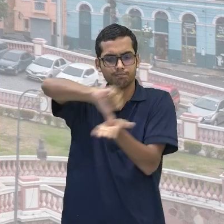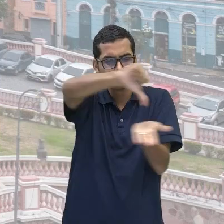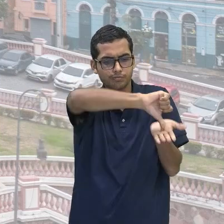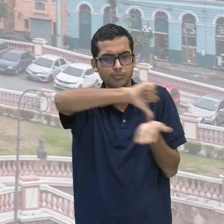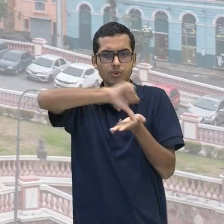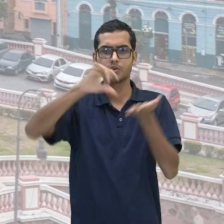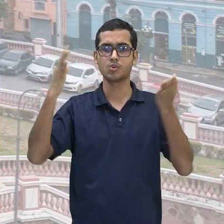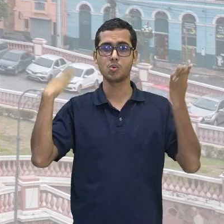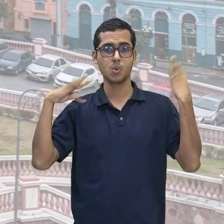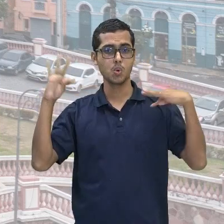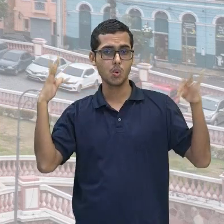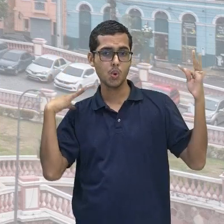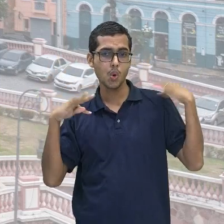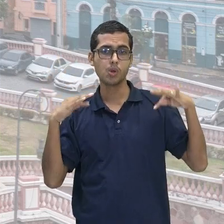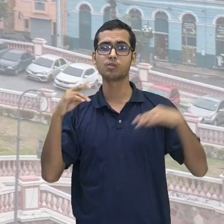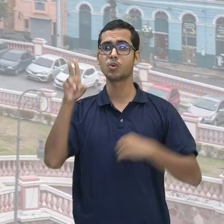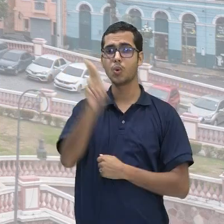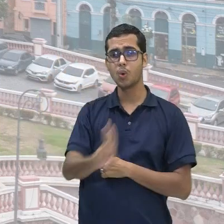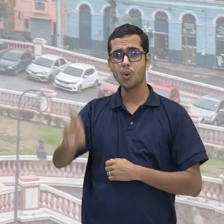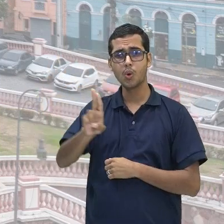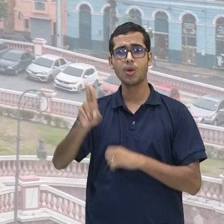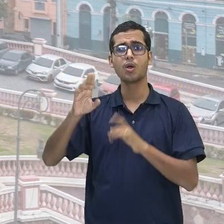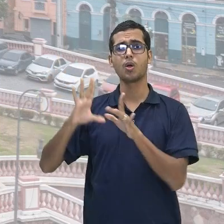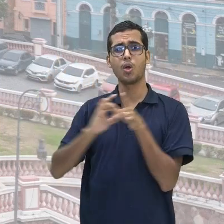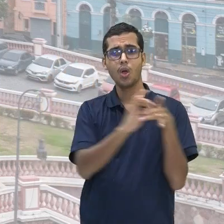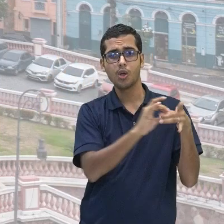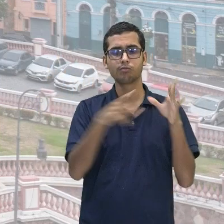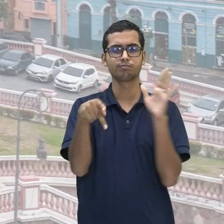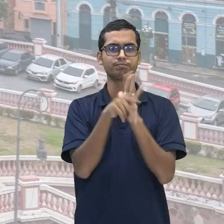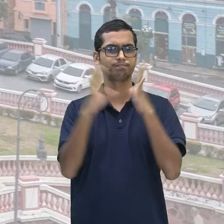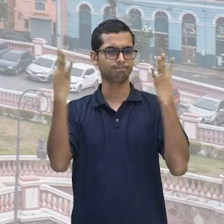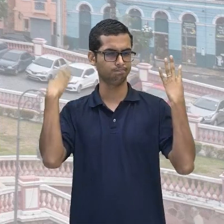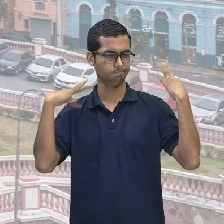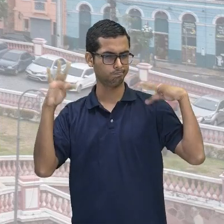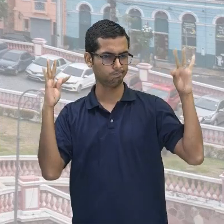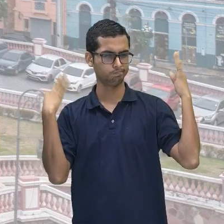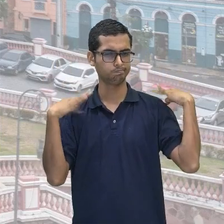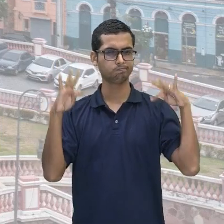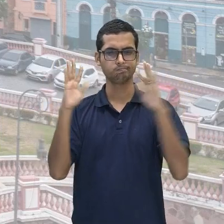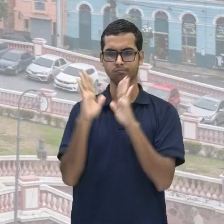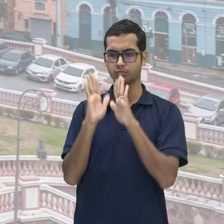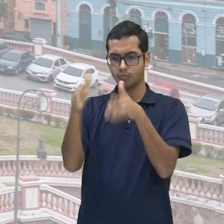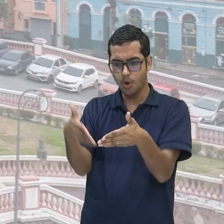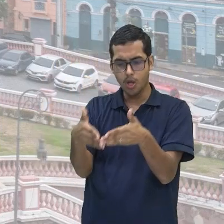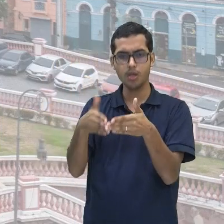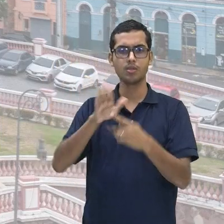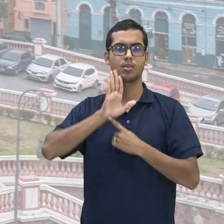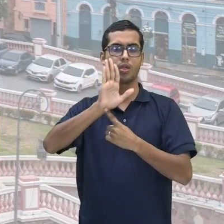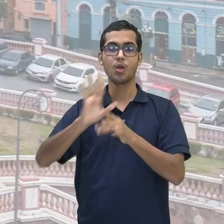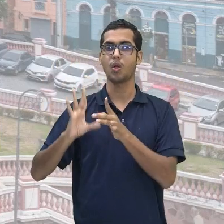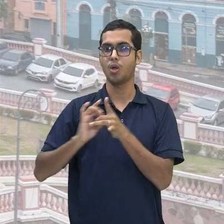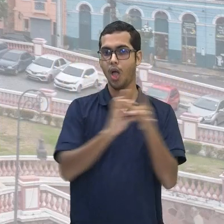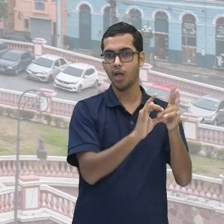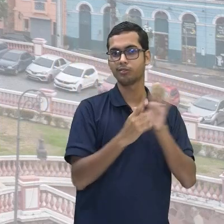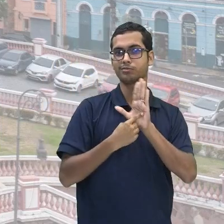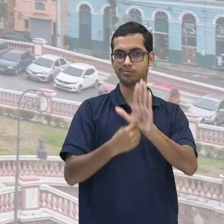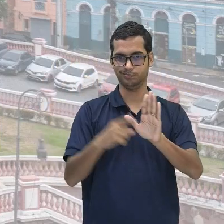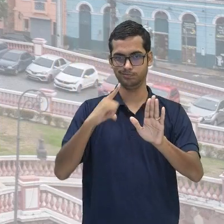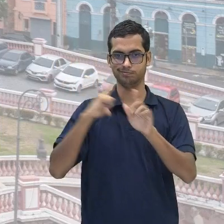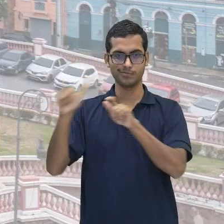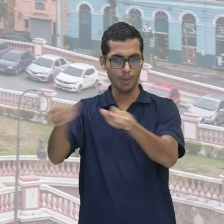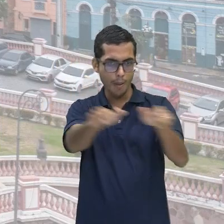que pode aí ser utilizada mais para a questão do turismo, de mostrar os contextos que existem na